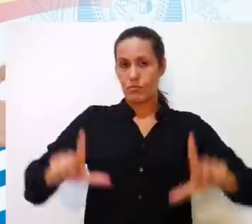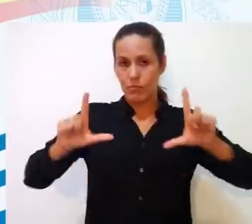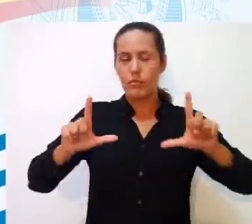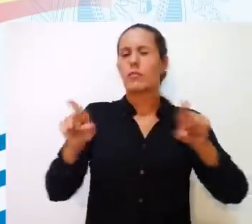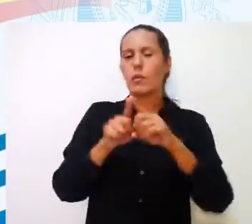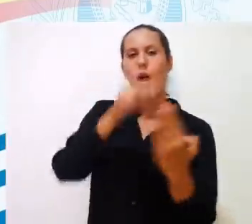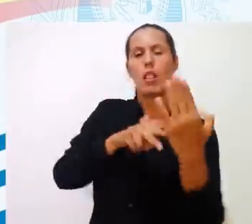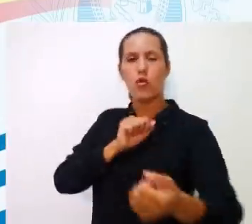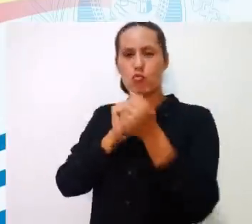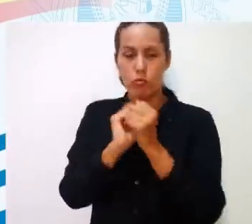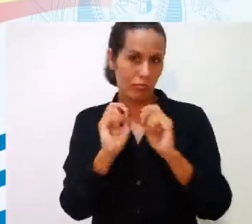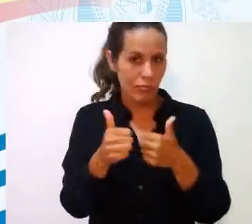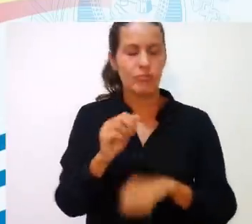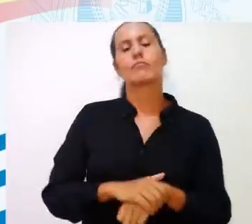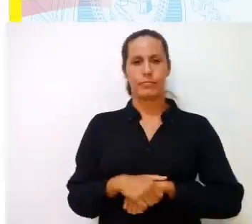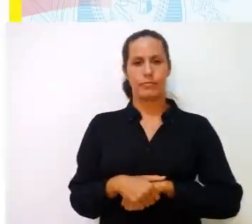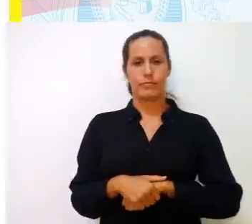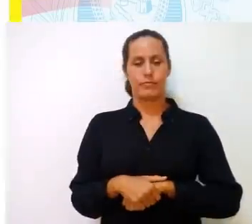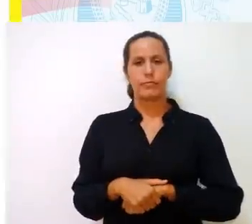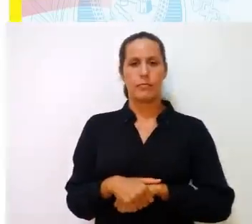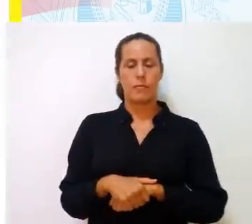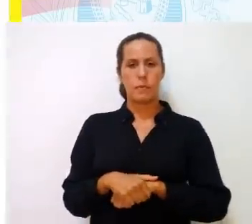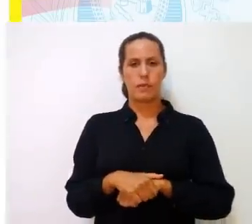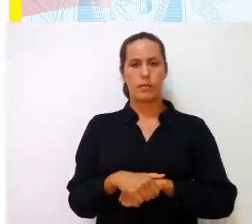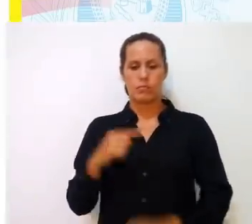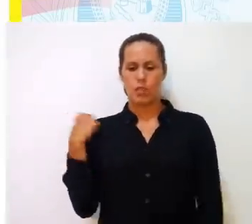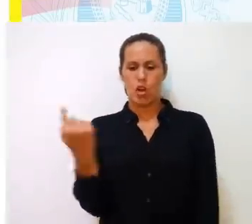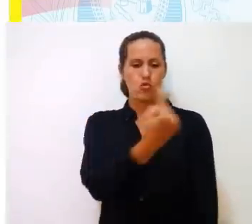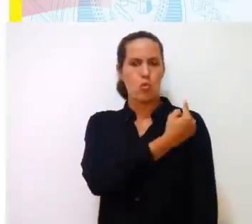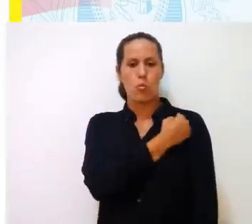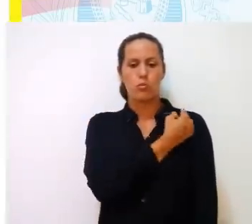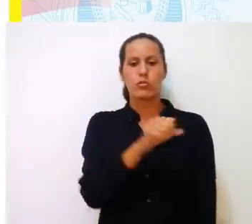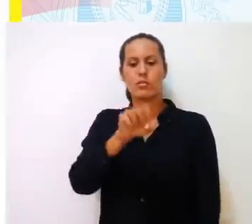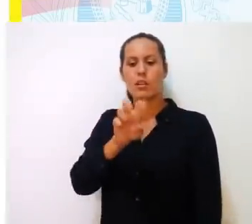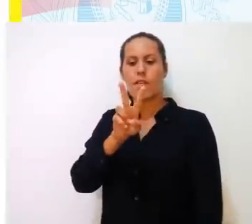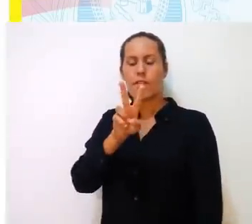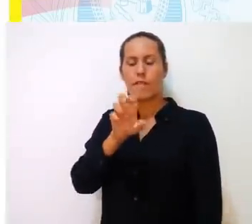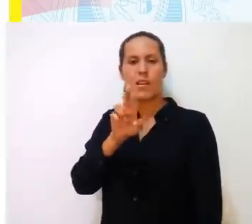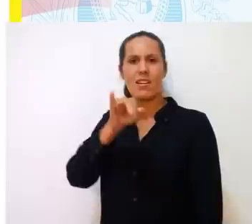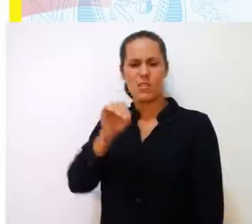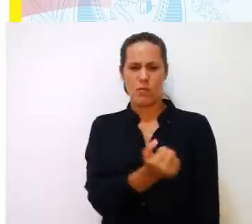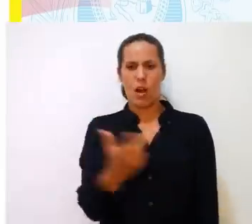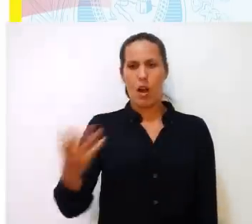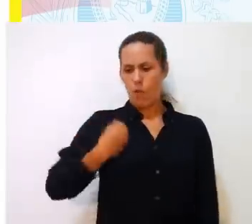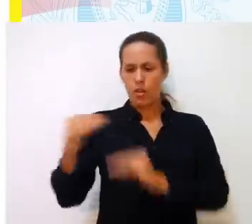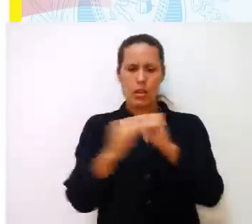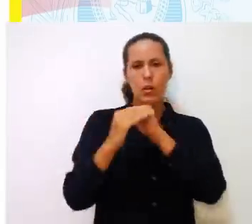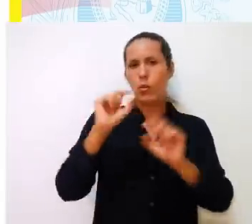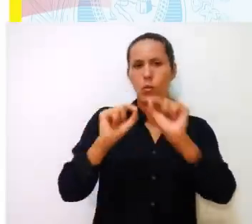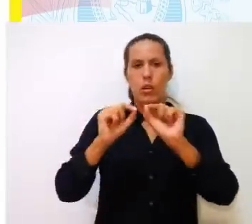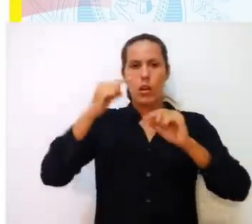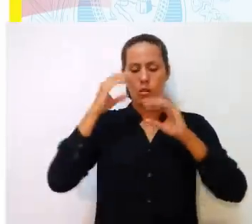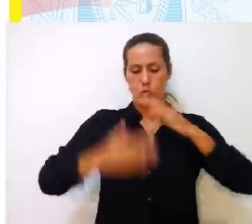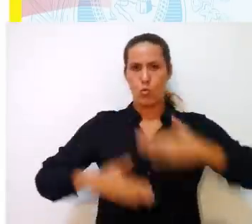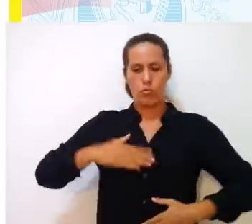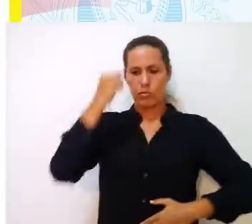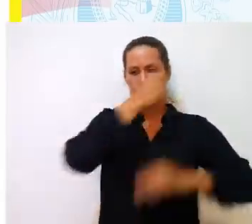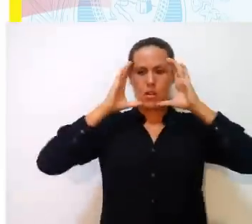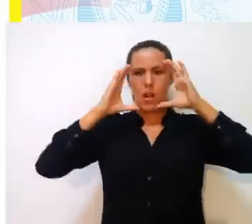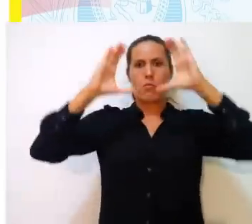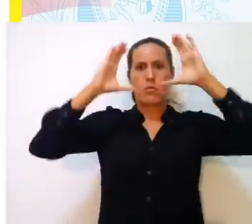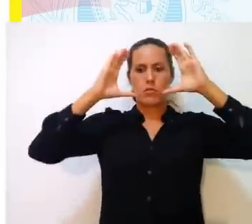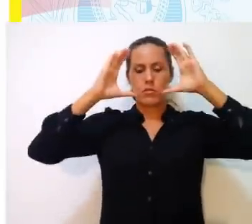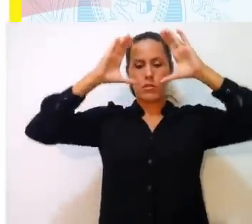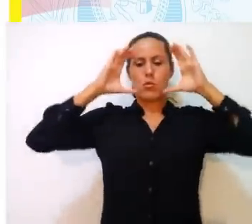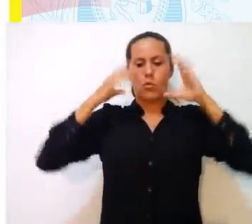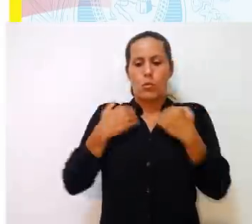tela e acompanha a leitura junto comigo. Somos muito severinos, iguais em tudo na vida, na mesma cabeça grande, que